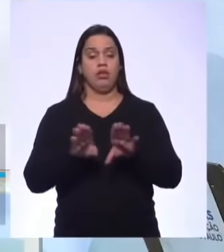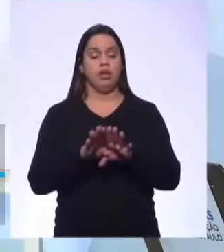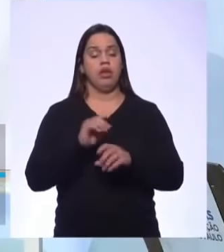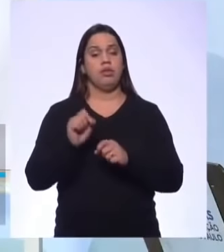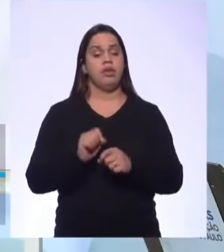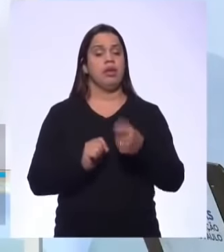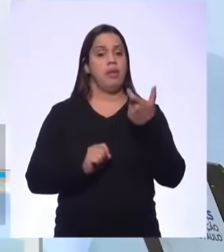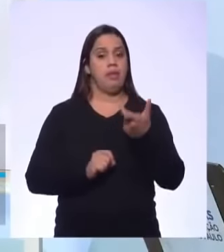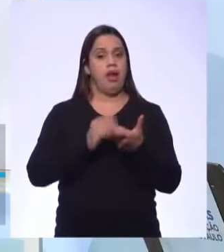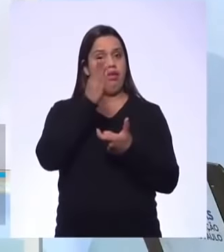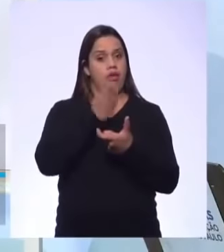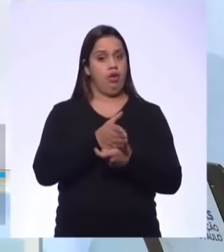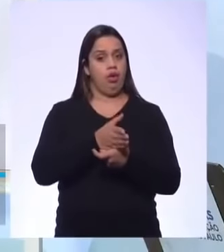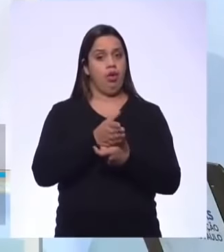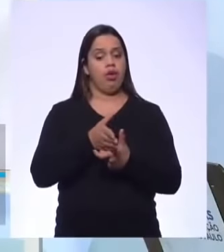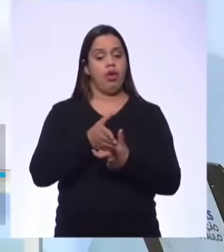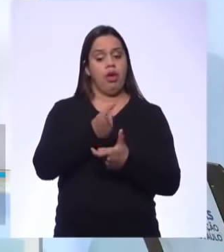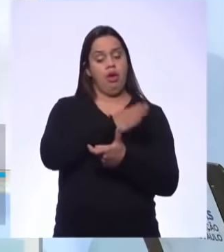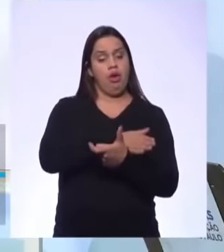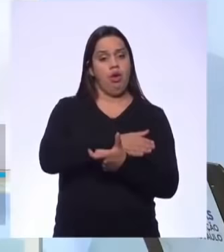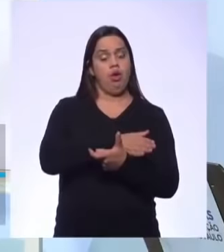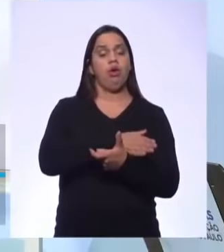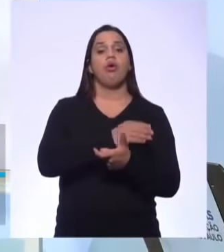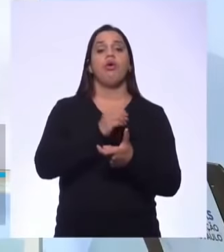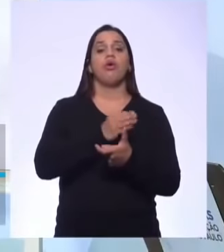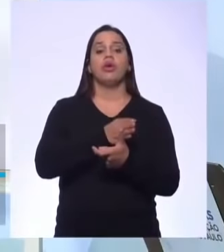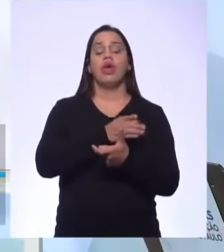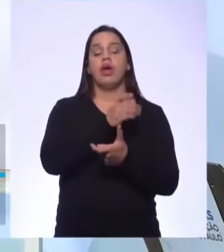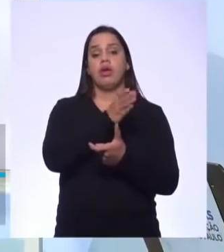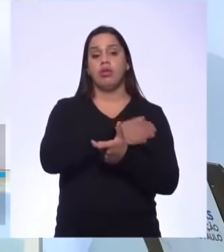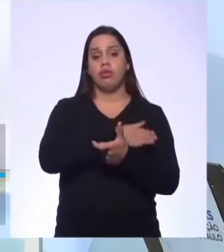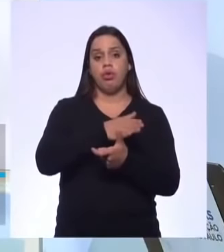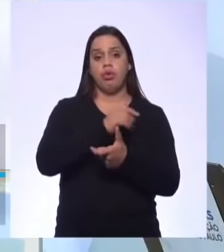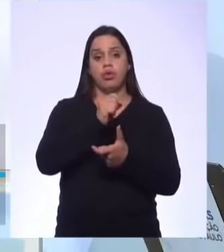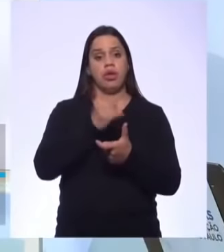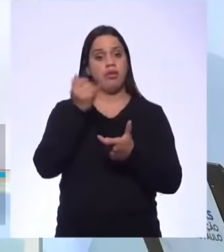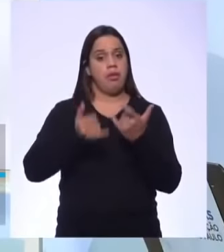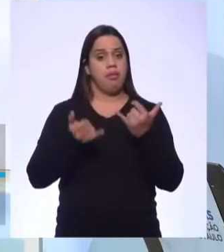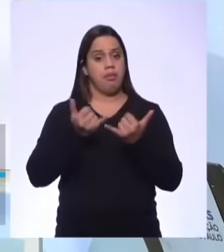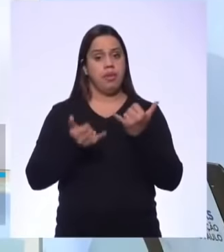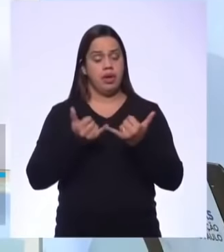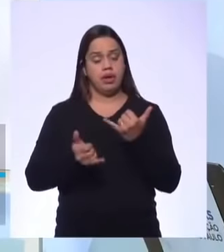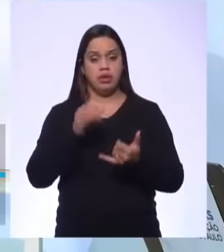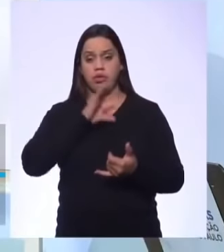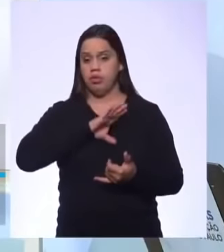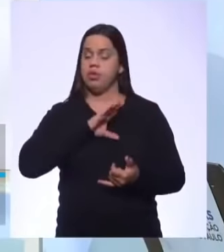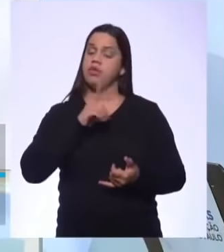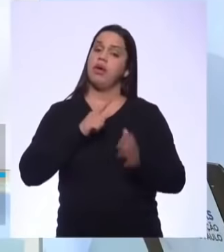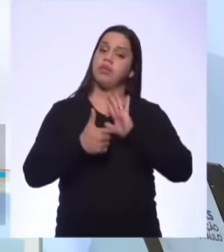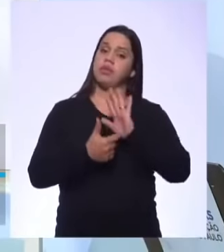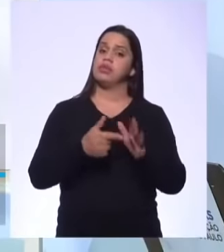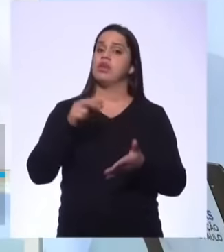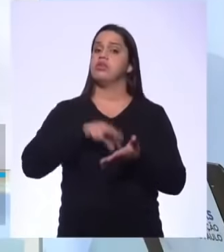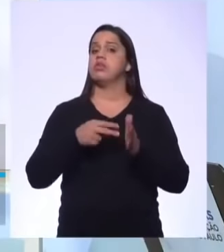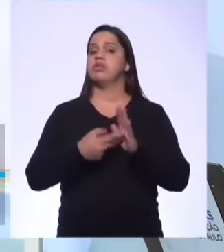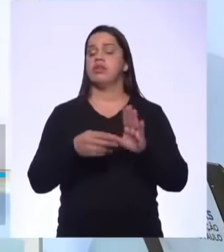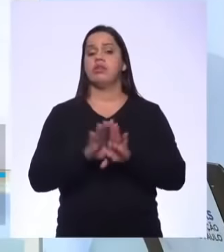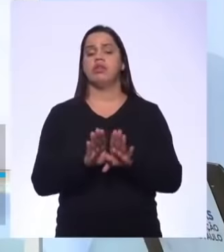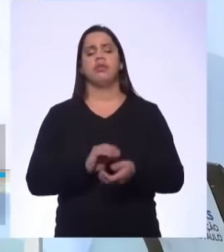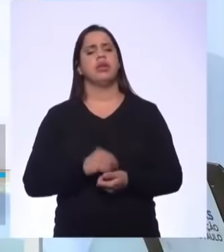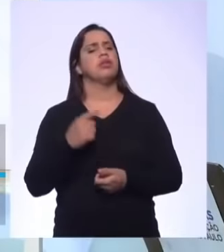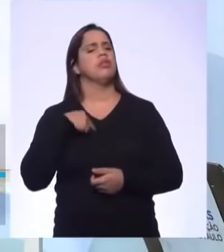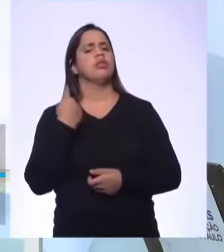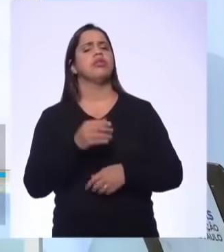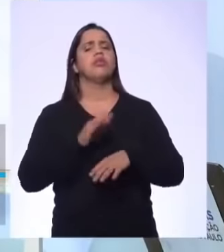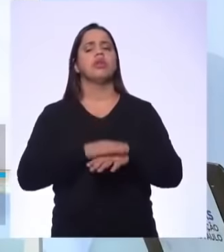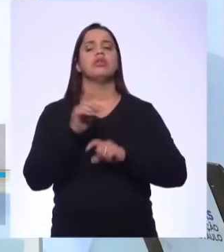um prefixo. Prefixo é o que vem antes, que vai ficar parecido com o português e vai dar um significado para ela. Então, o que nós vamos